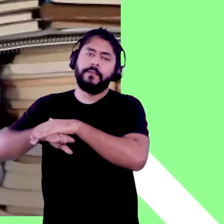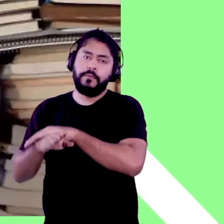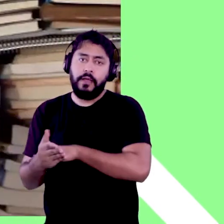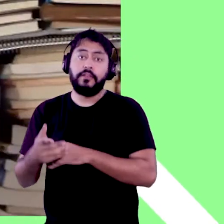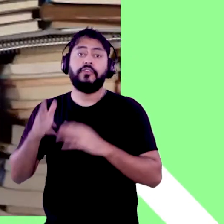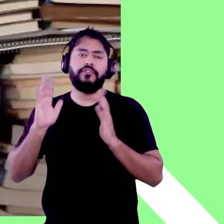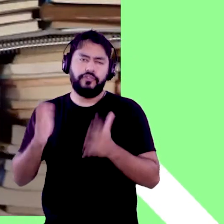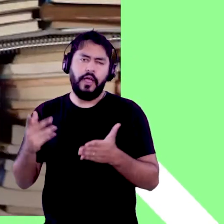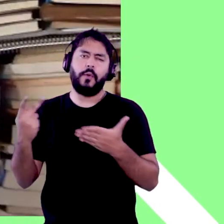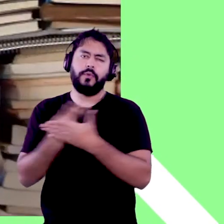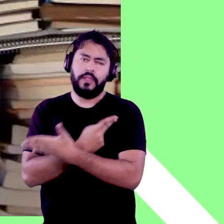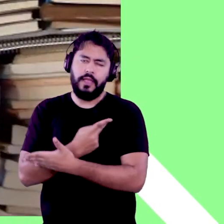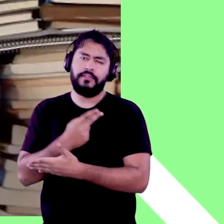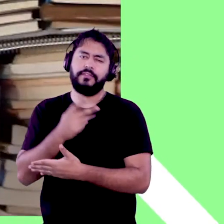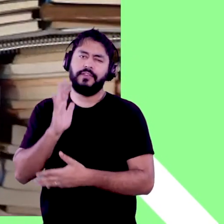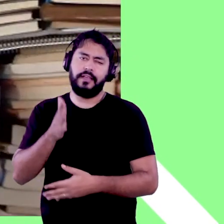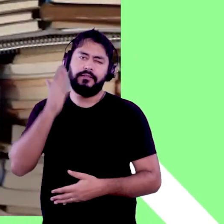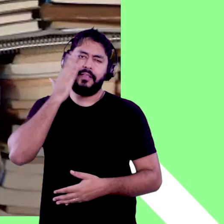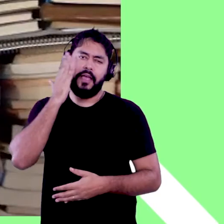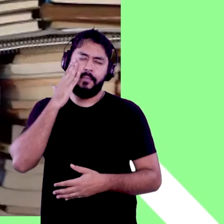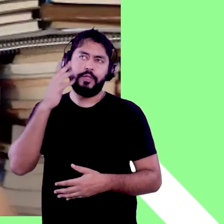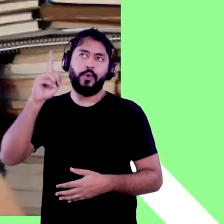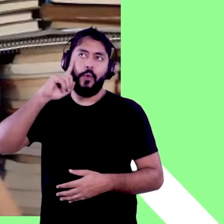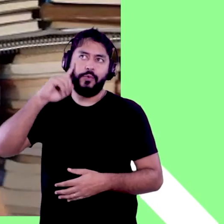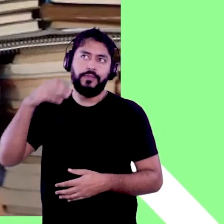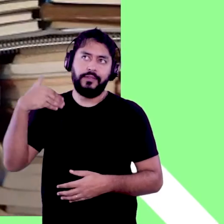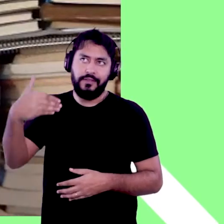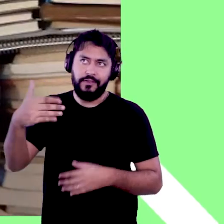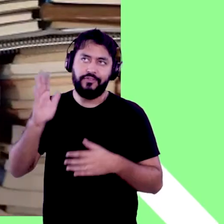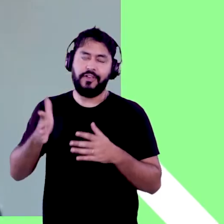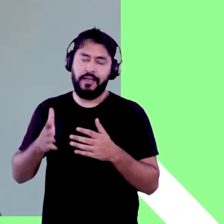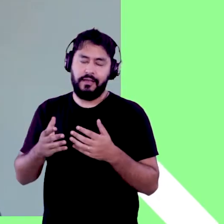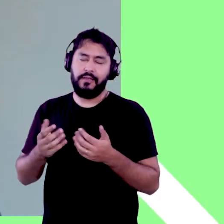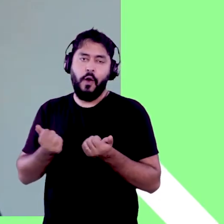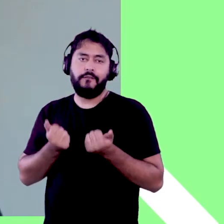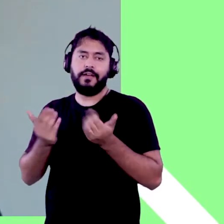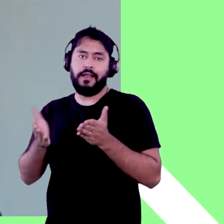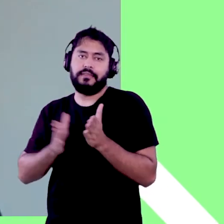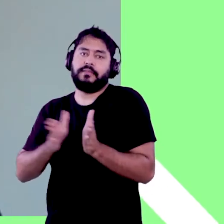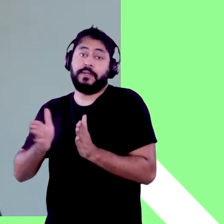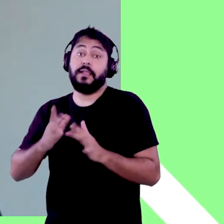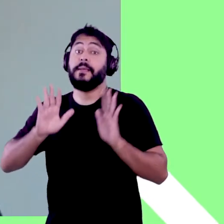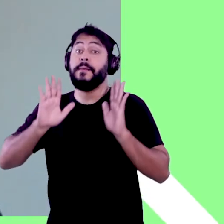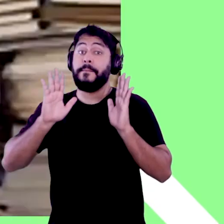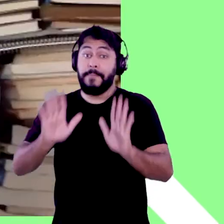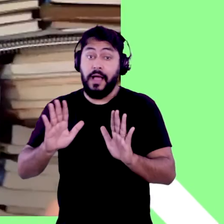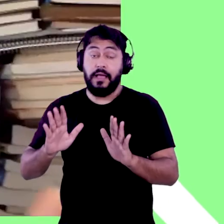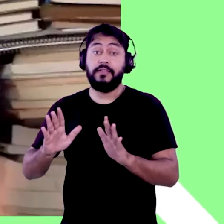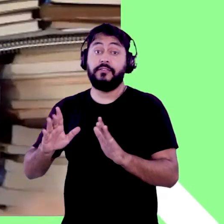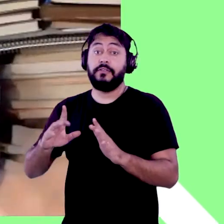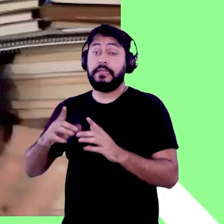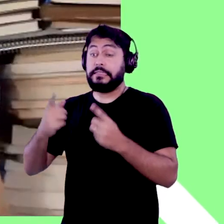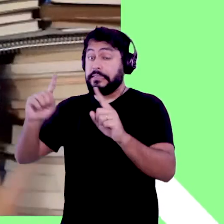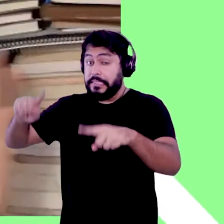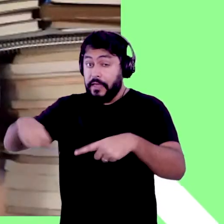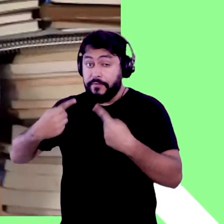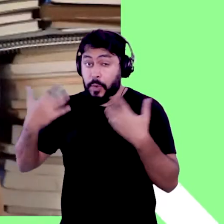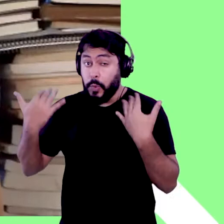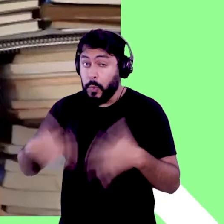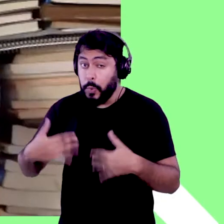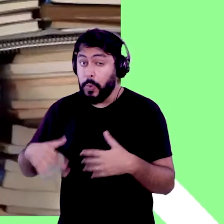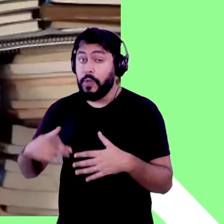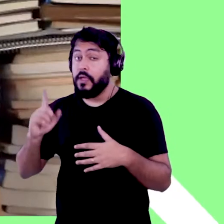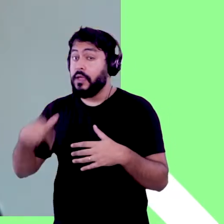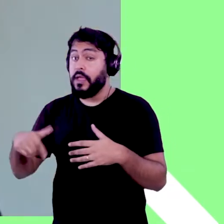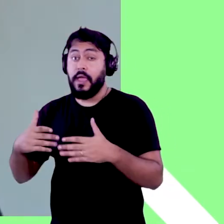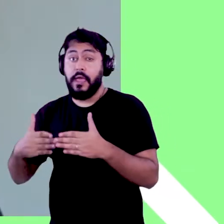essa prática, né, diariamente, Cláudio. Agora, o maior desafio mesmo é a gente furar essa bolha, porque a gente